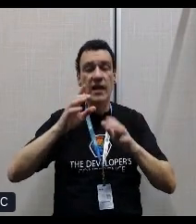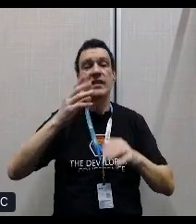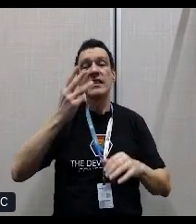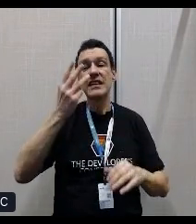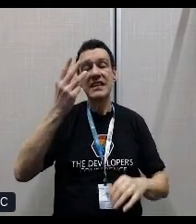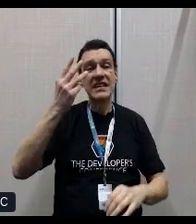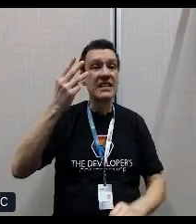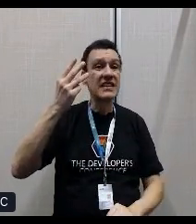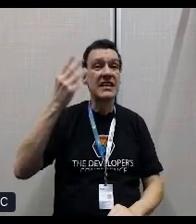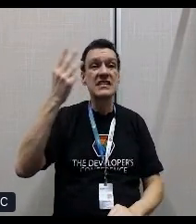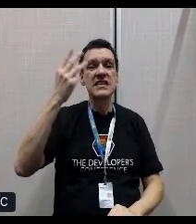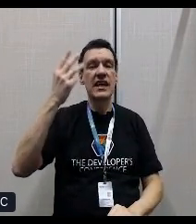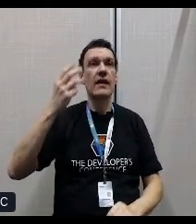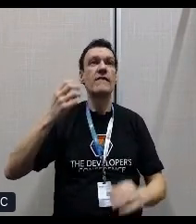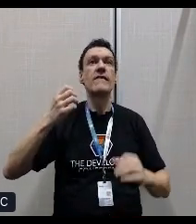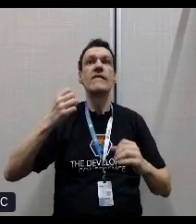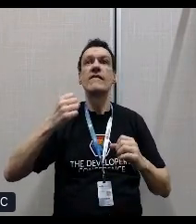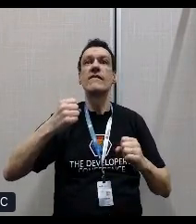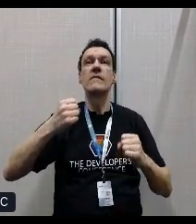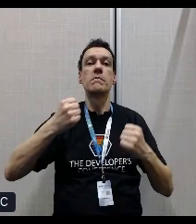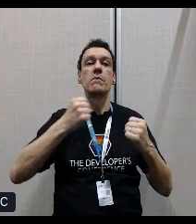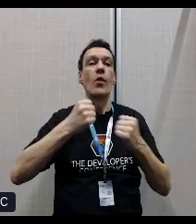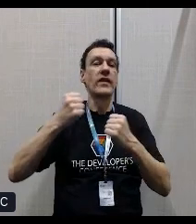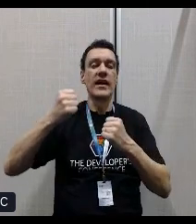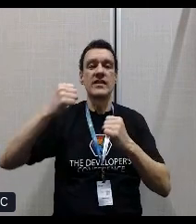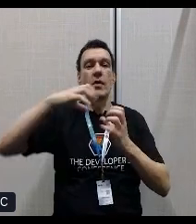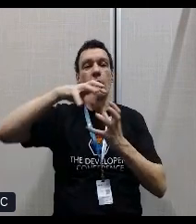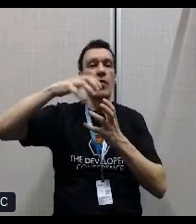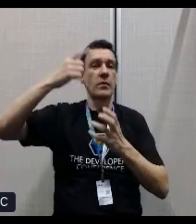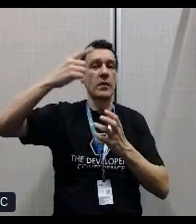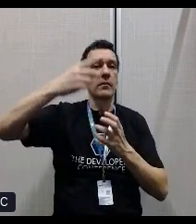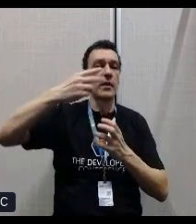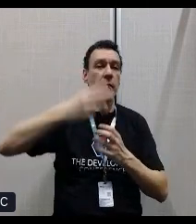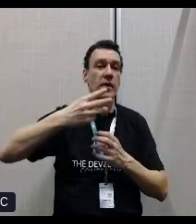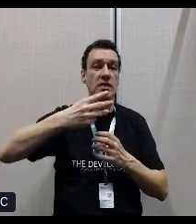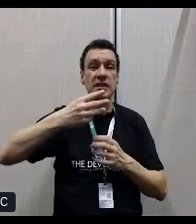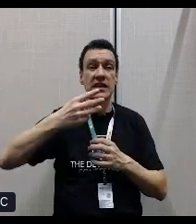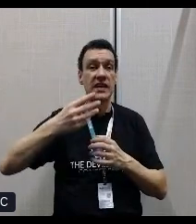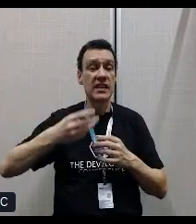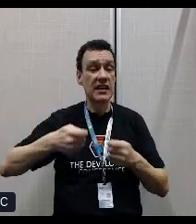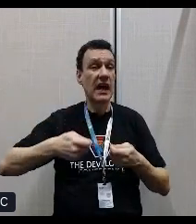em gastos. E, para se ter uma ideia, né,